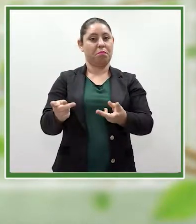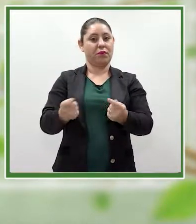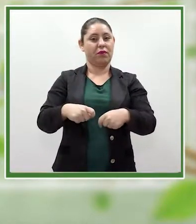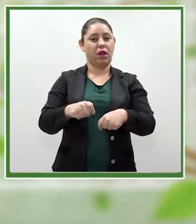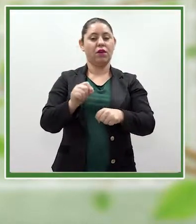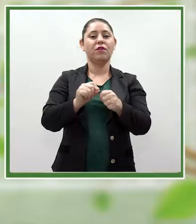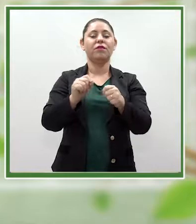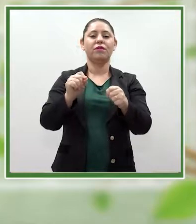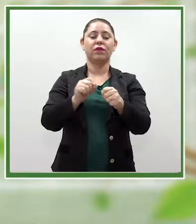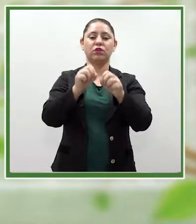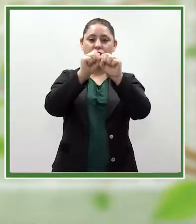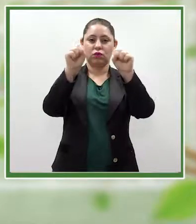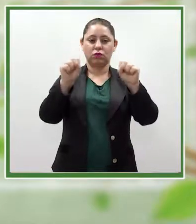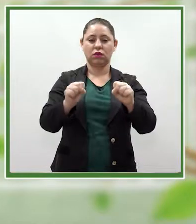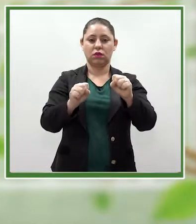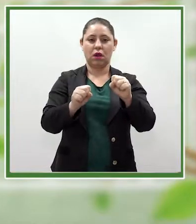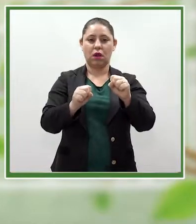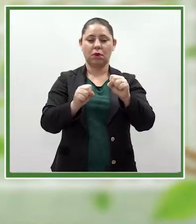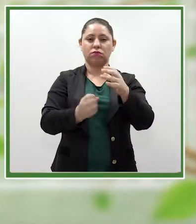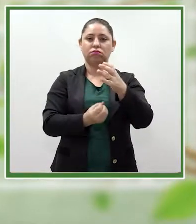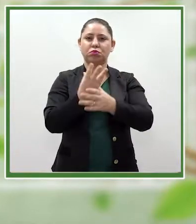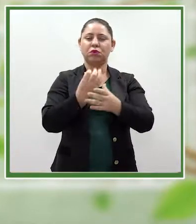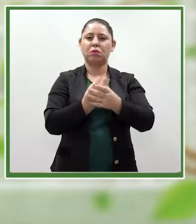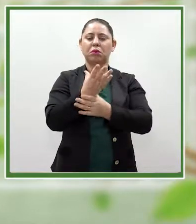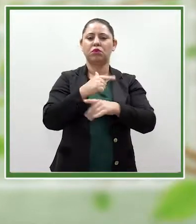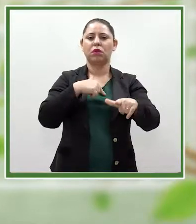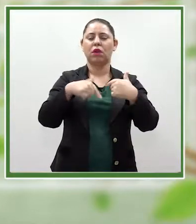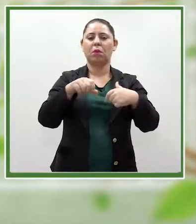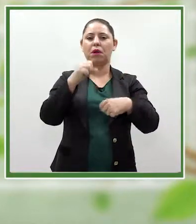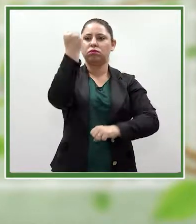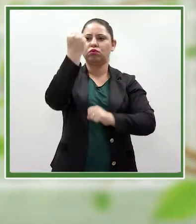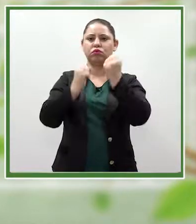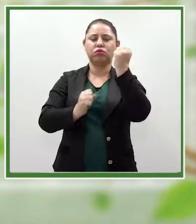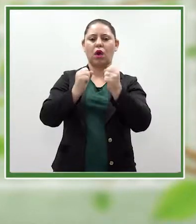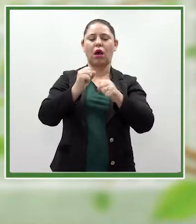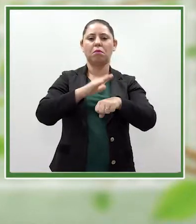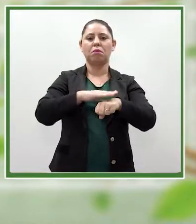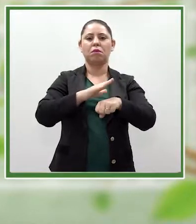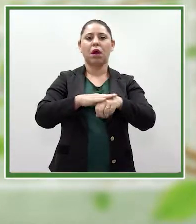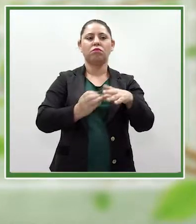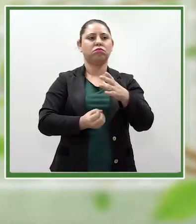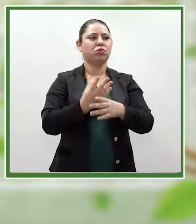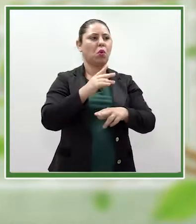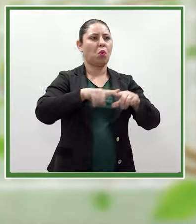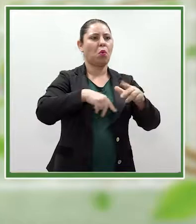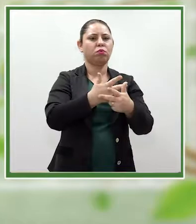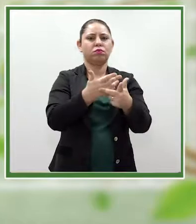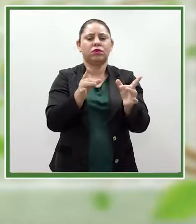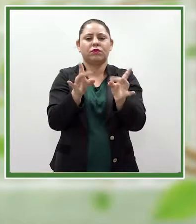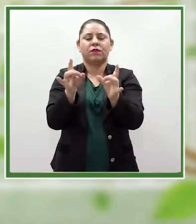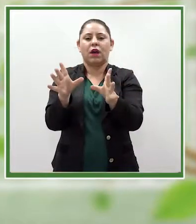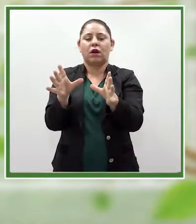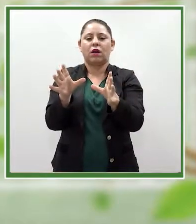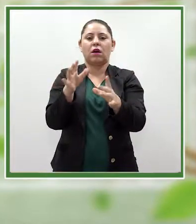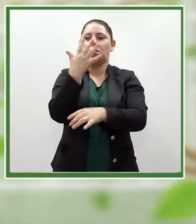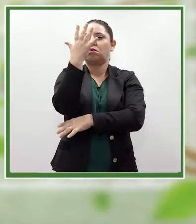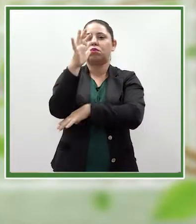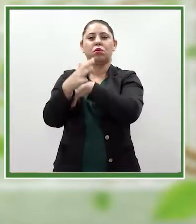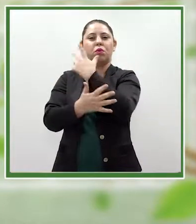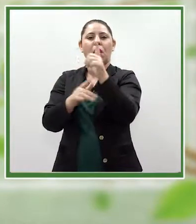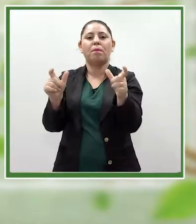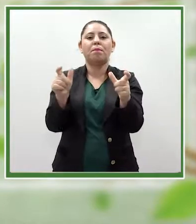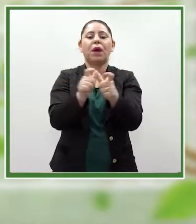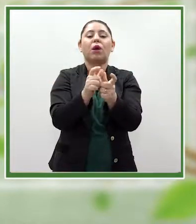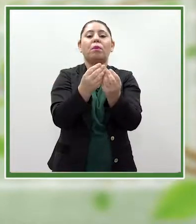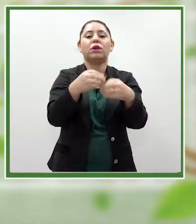avançadas, e que permitem que o sistema de produção seja mais eficiente no produzir e, consequentemente, com